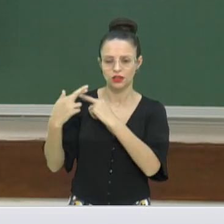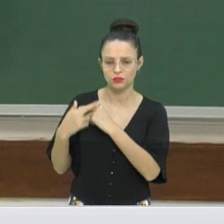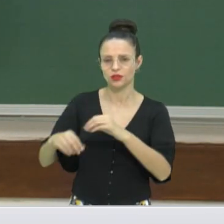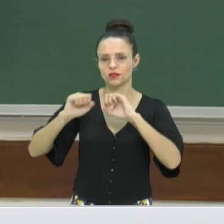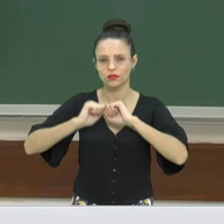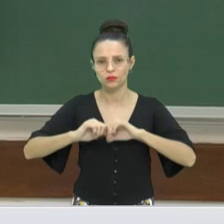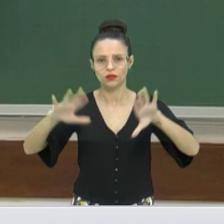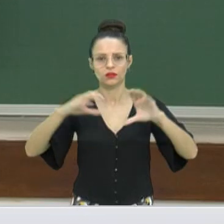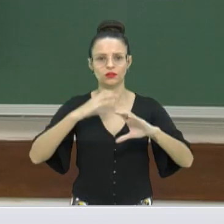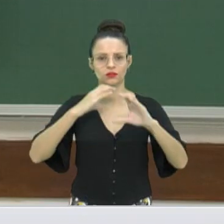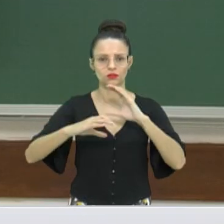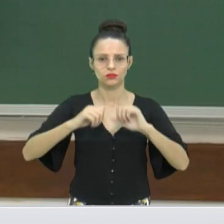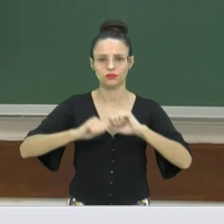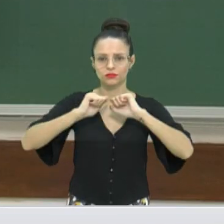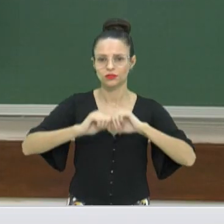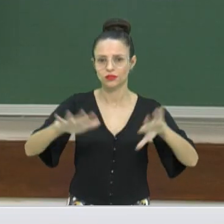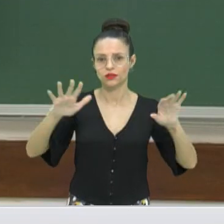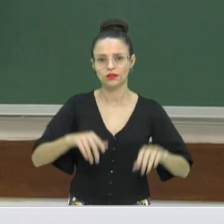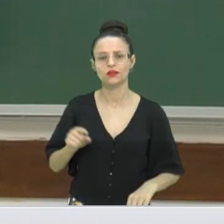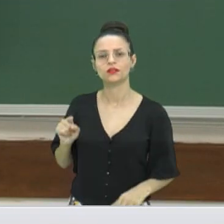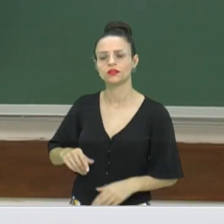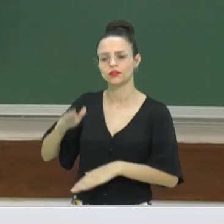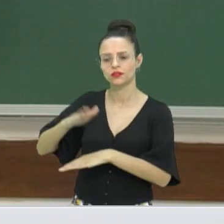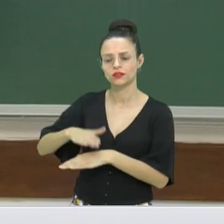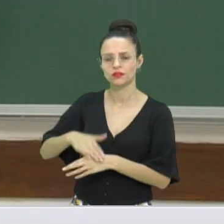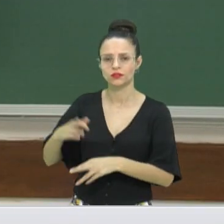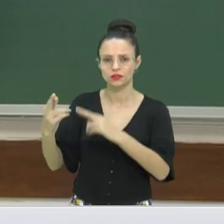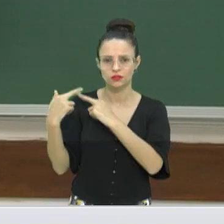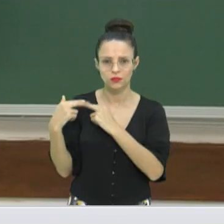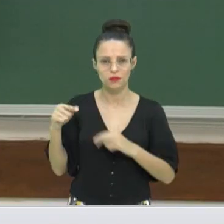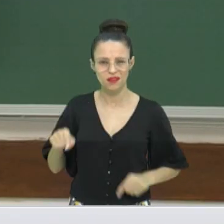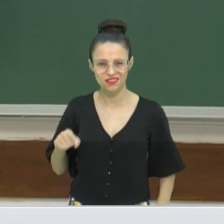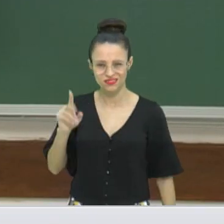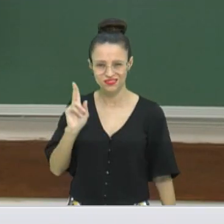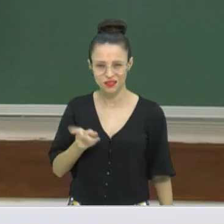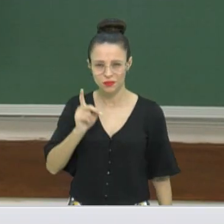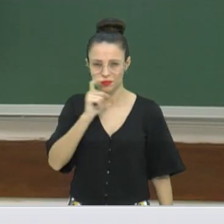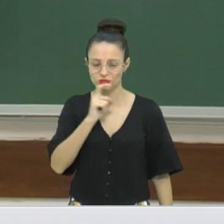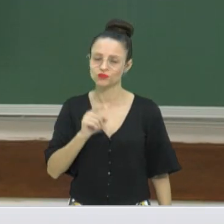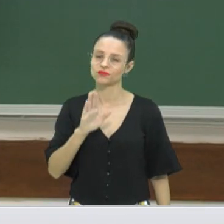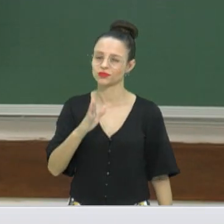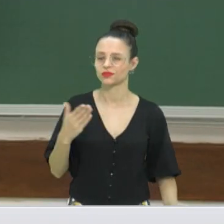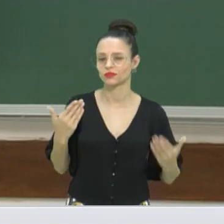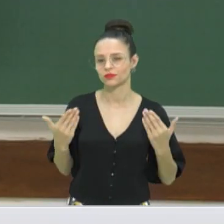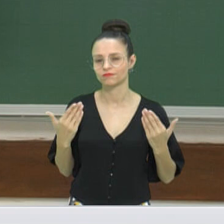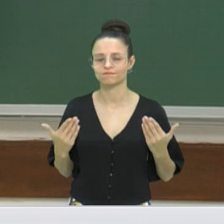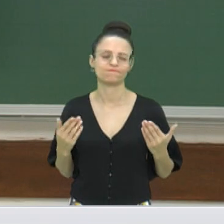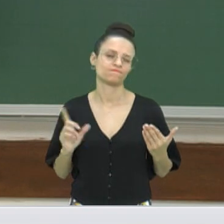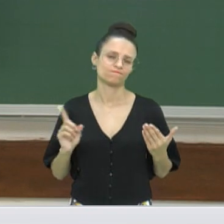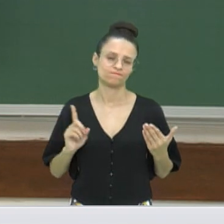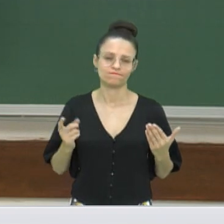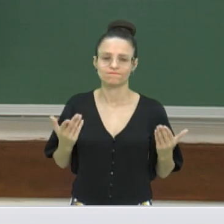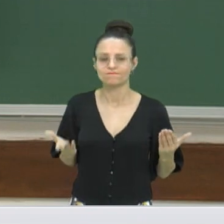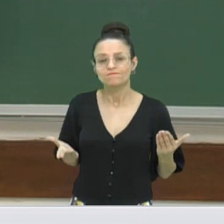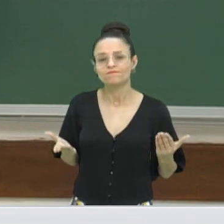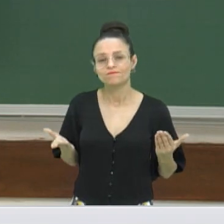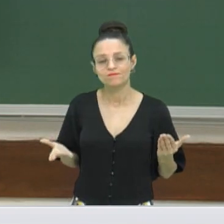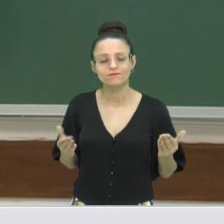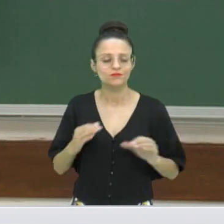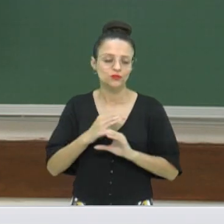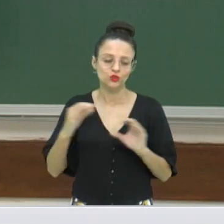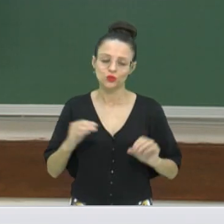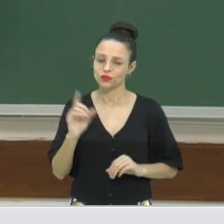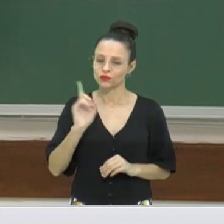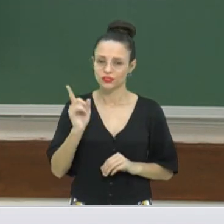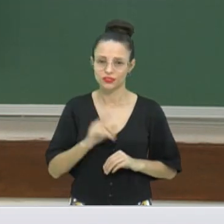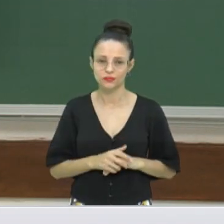aquela notícia à disposição da sociedade, mas vive mentindo, você já fica meio assim, não, veio daquele lugar, nem